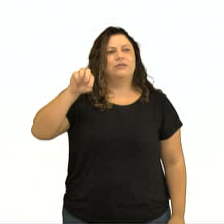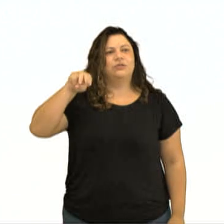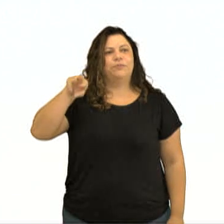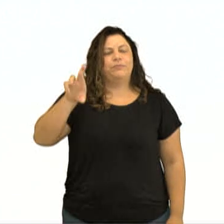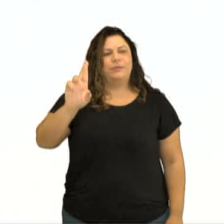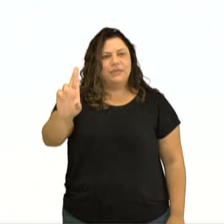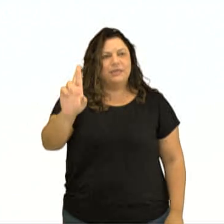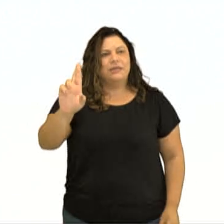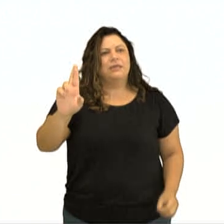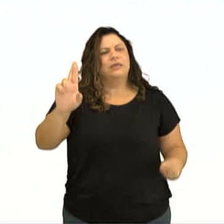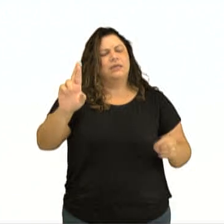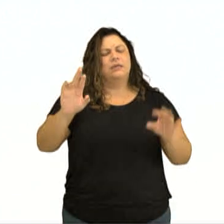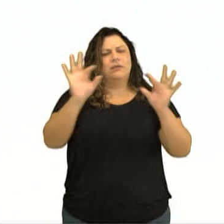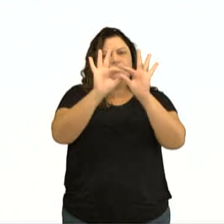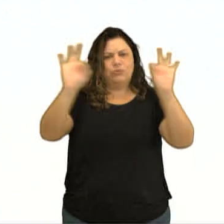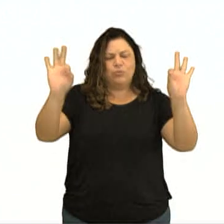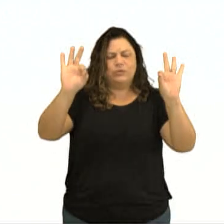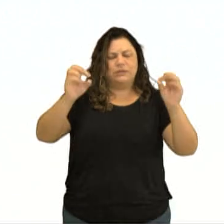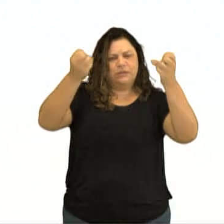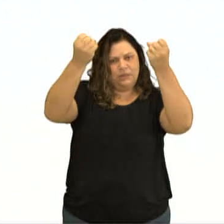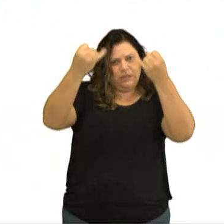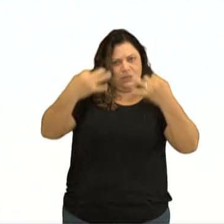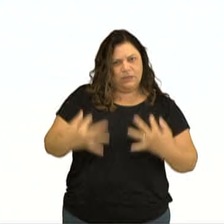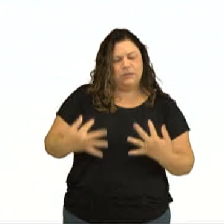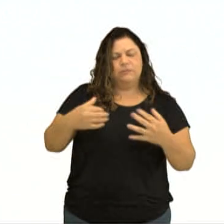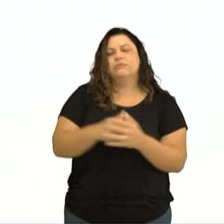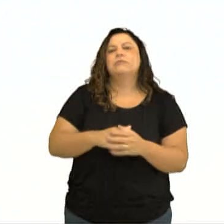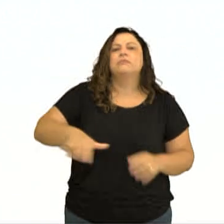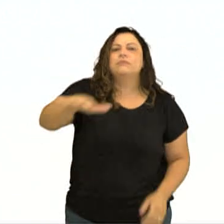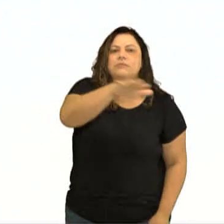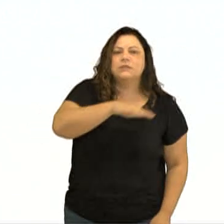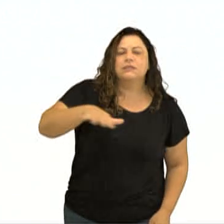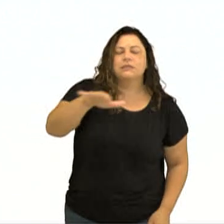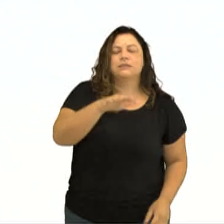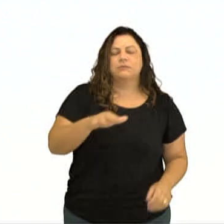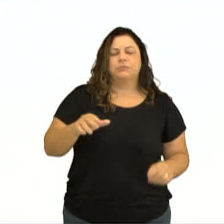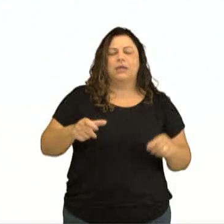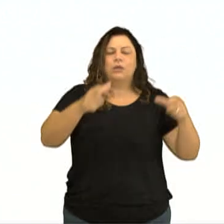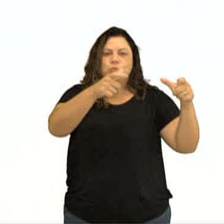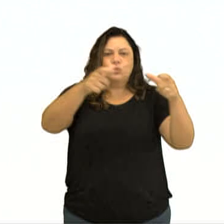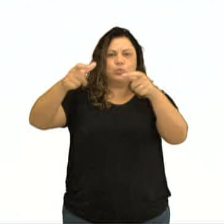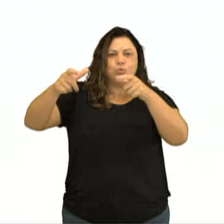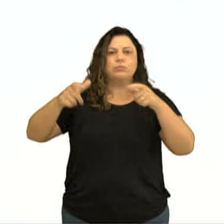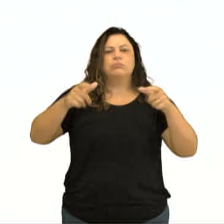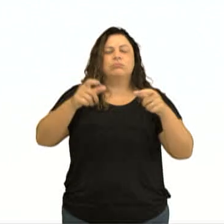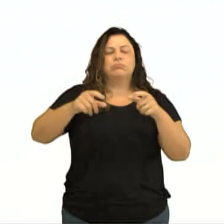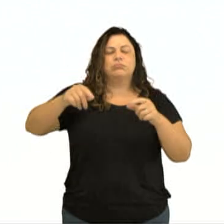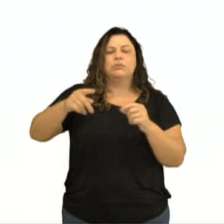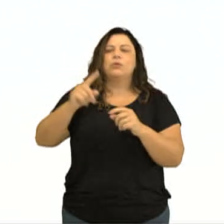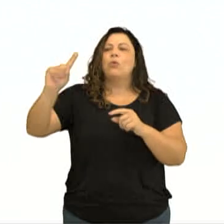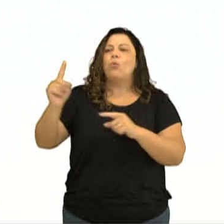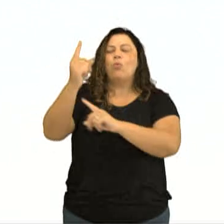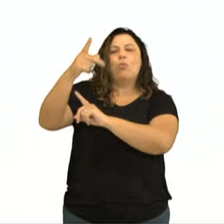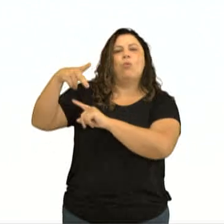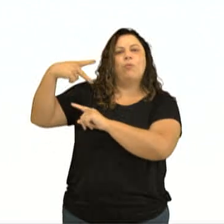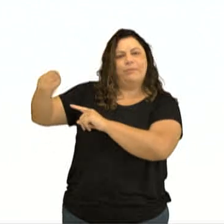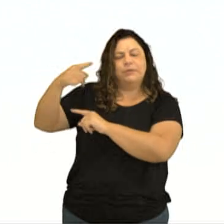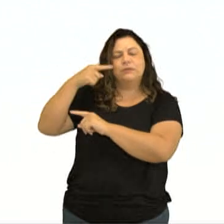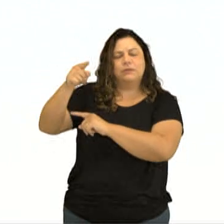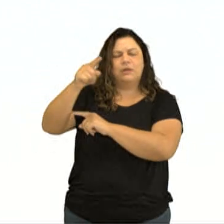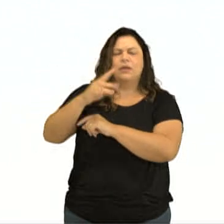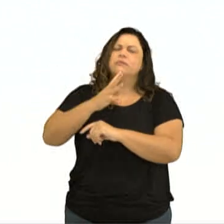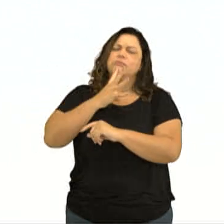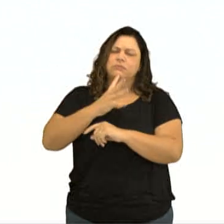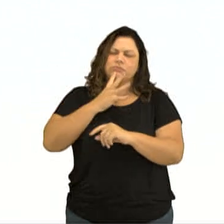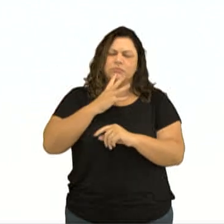narrativa quando, depois da definição do espaço ou do tempo, necessariamente um personagem toma conhecimento de